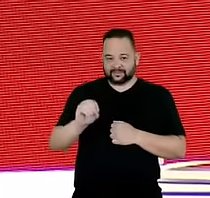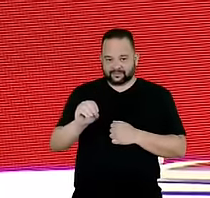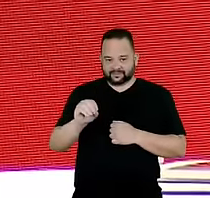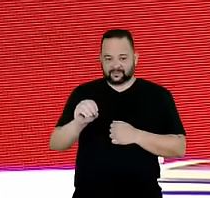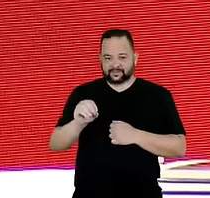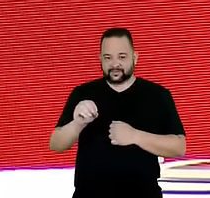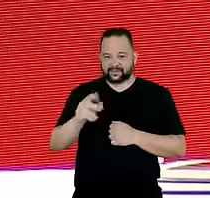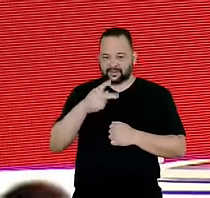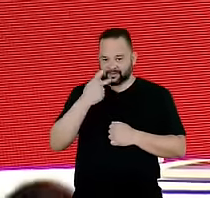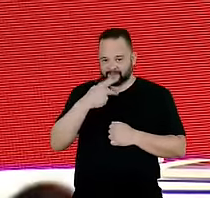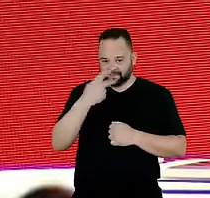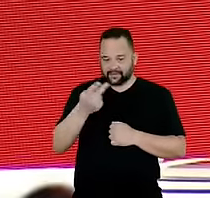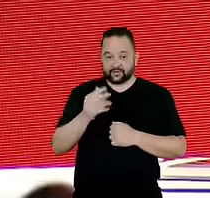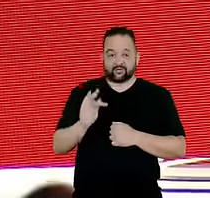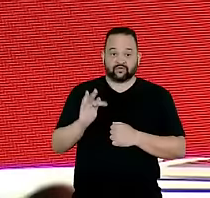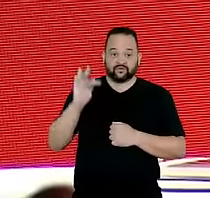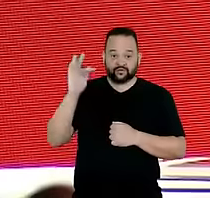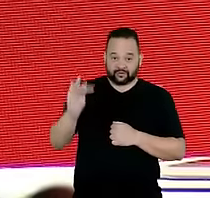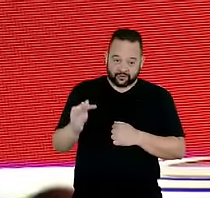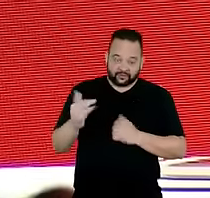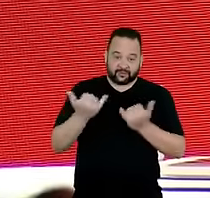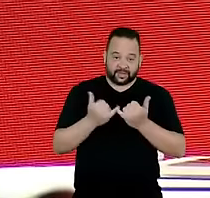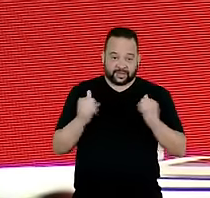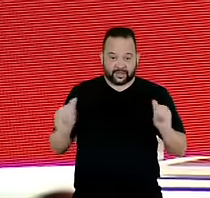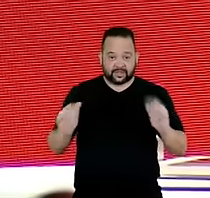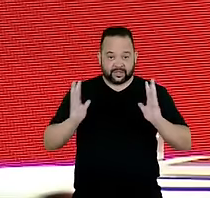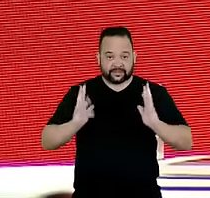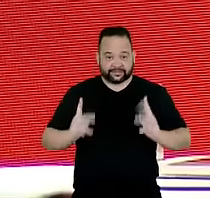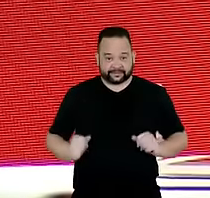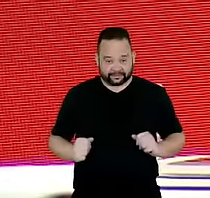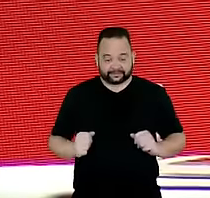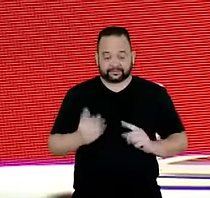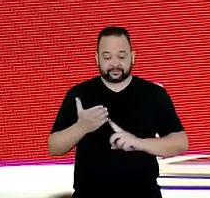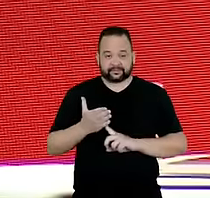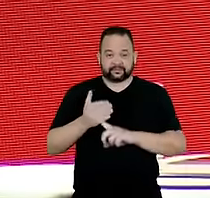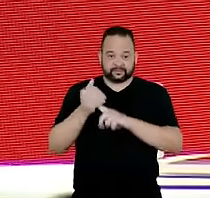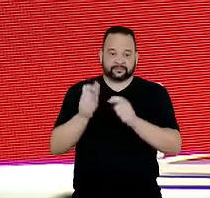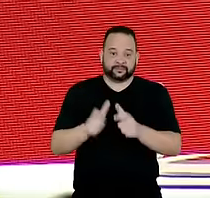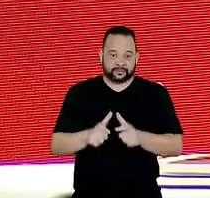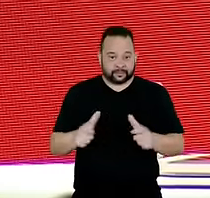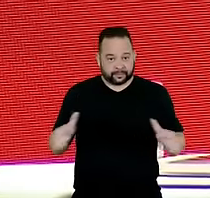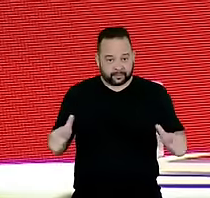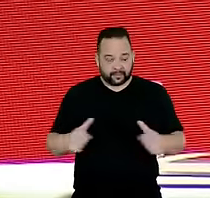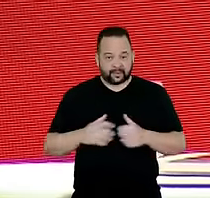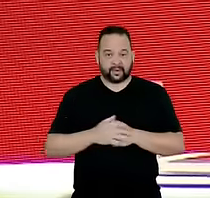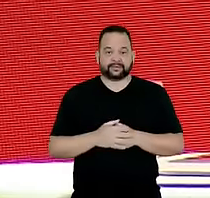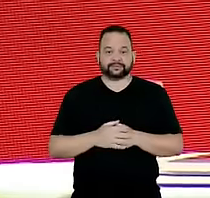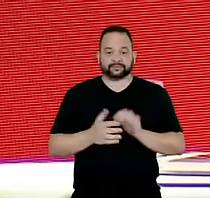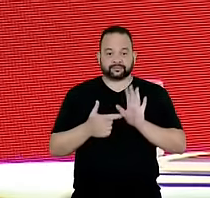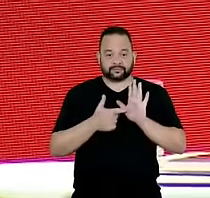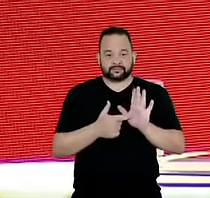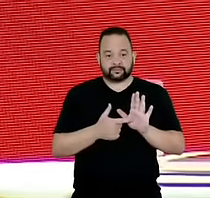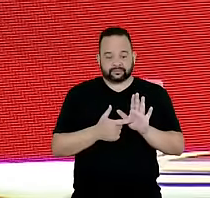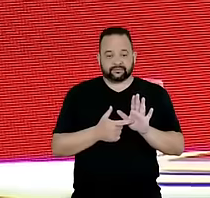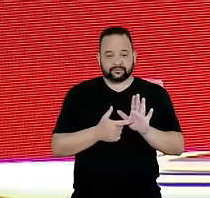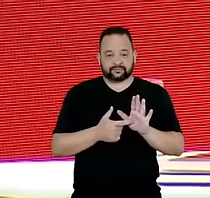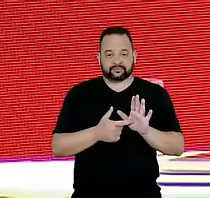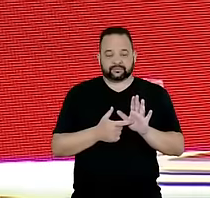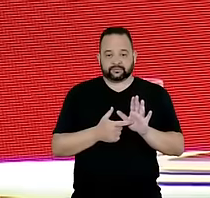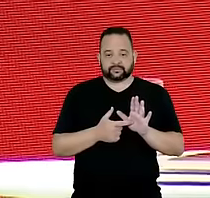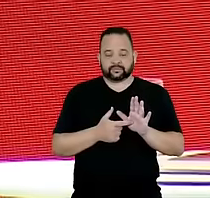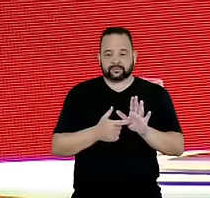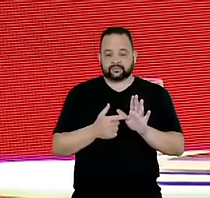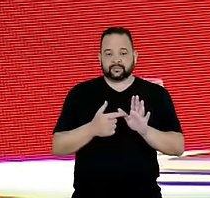né então acho que a gente tem eh vimos aí na apresentação do presidente Roberto Campos do Banco Central